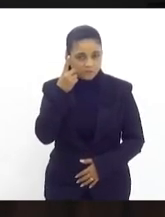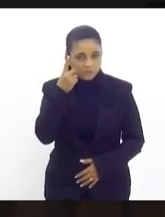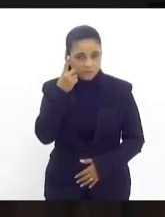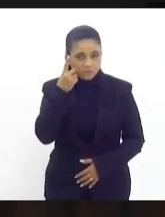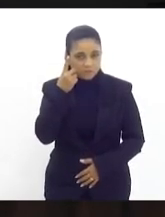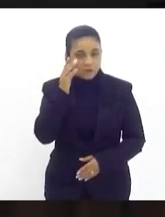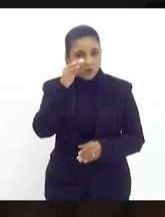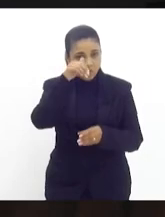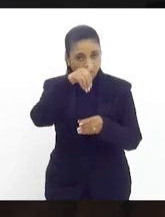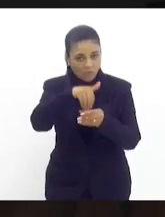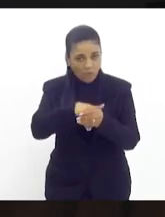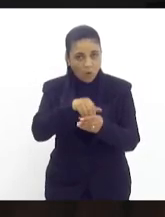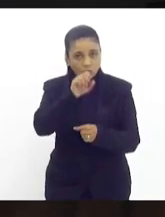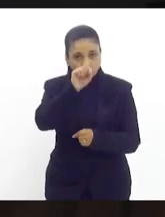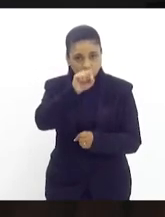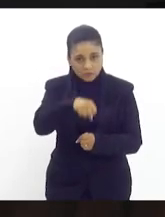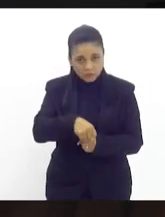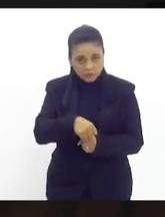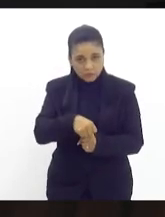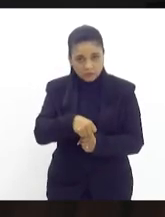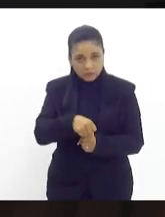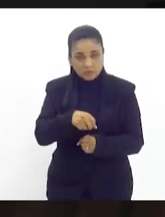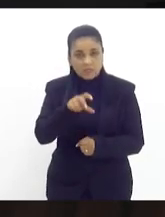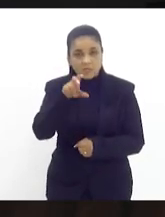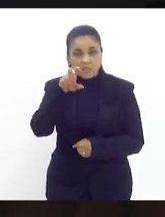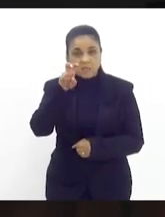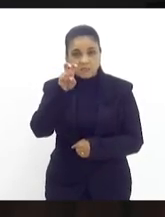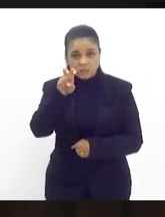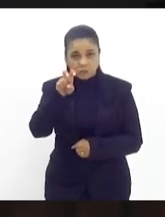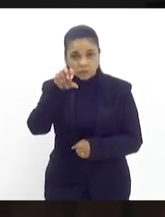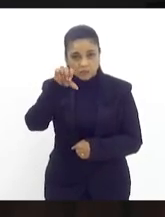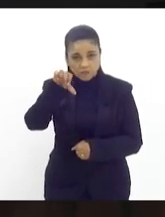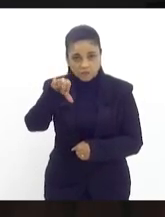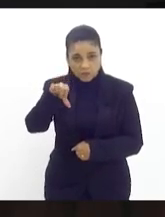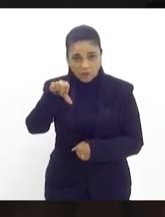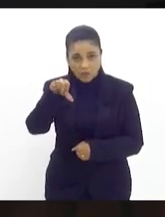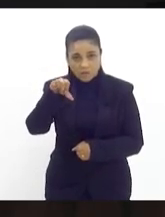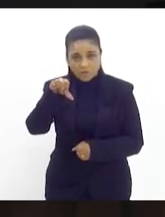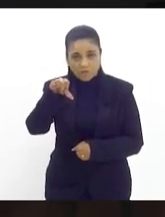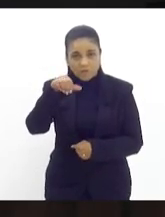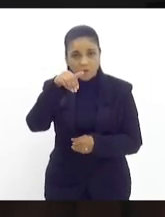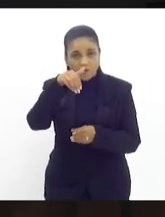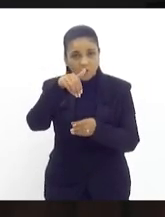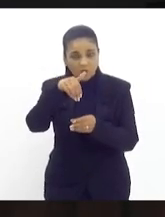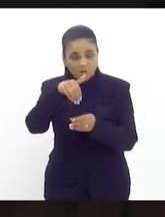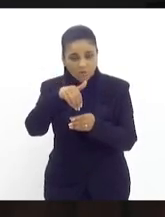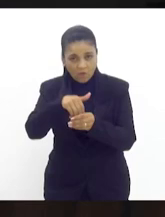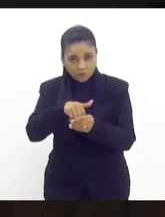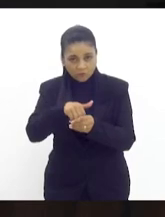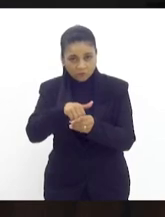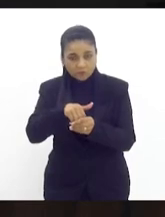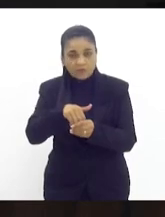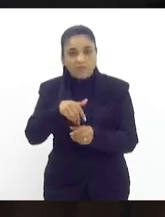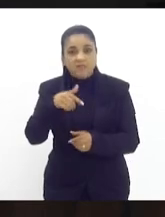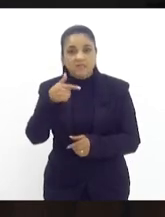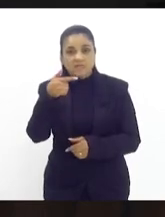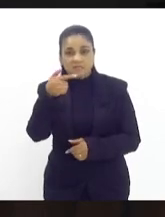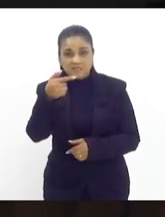No voto sim, 59 votos, 7 abstenções.